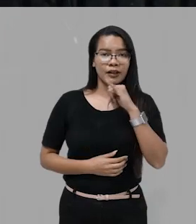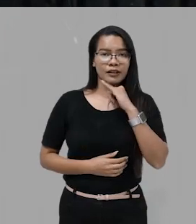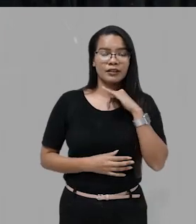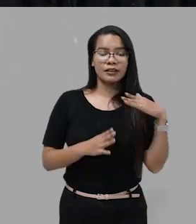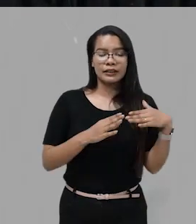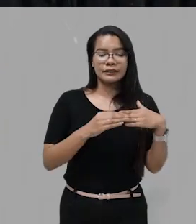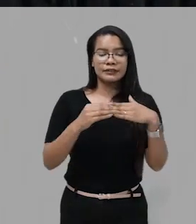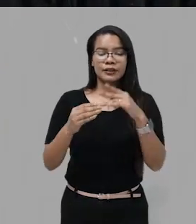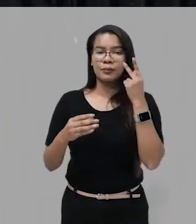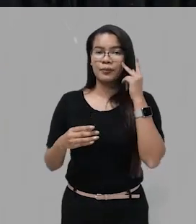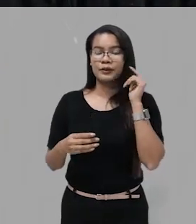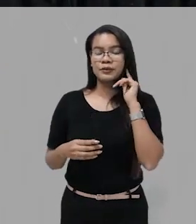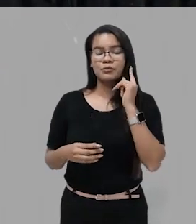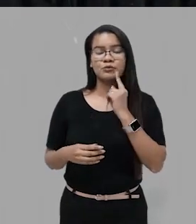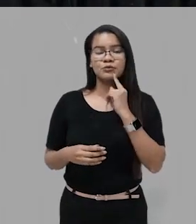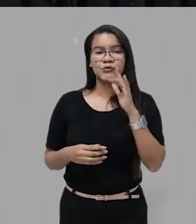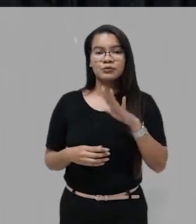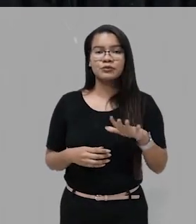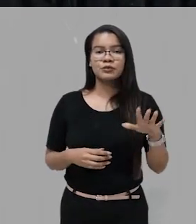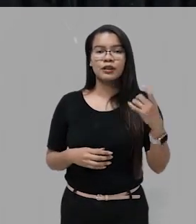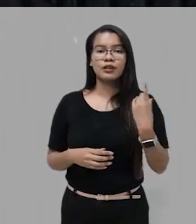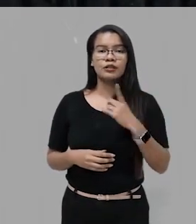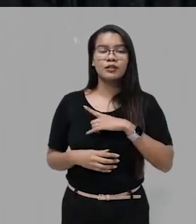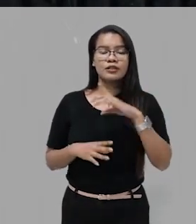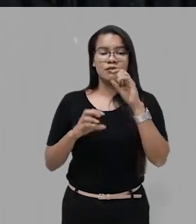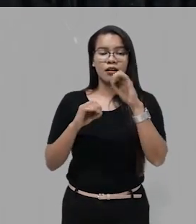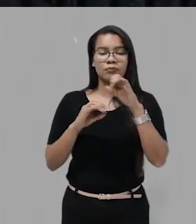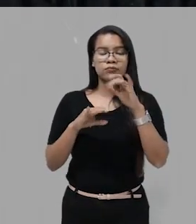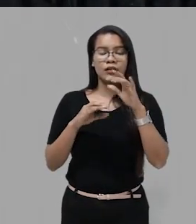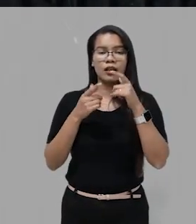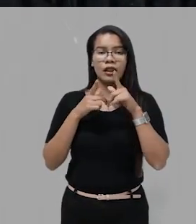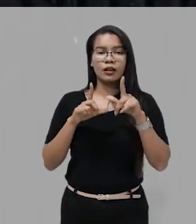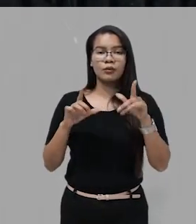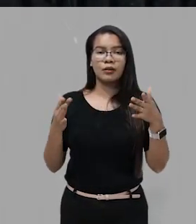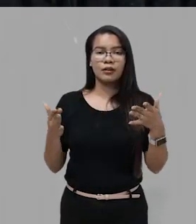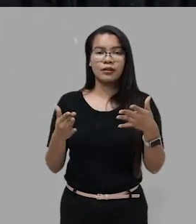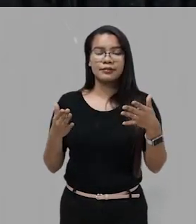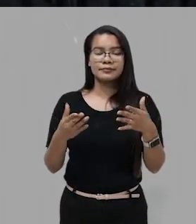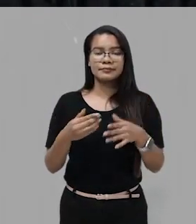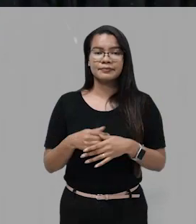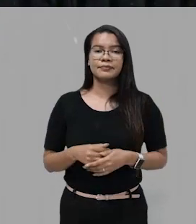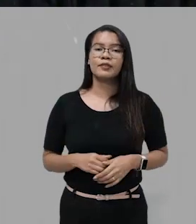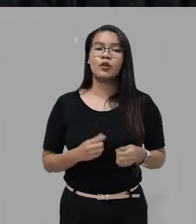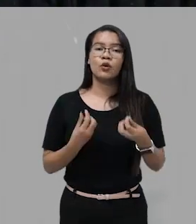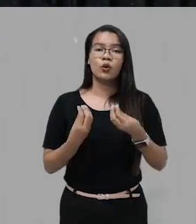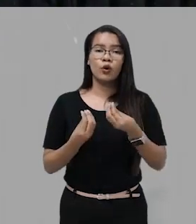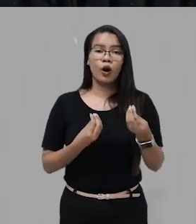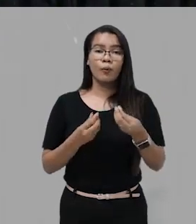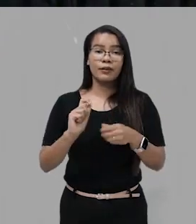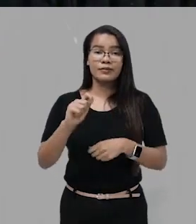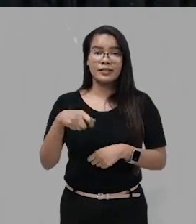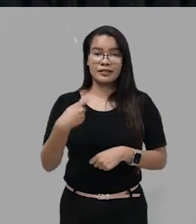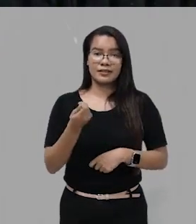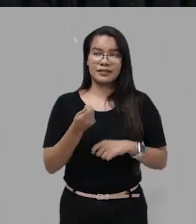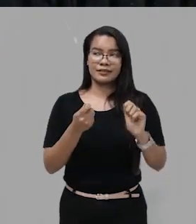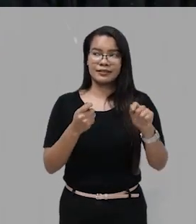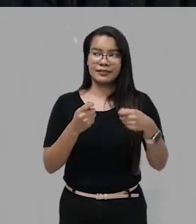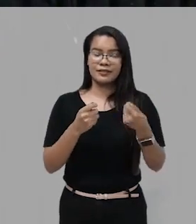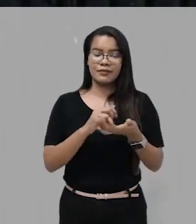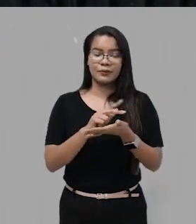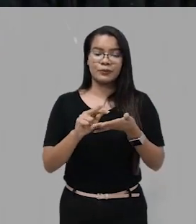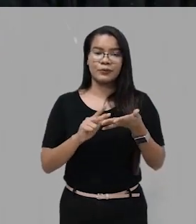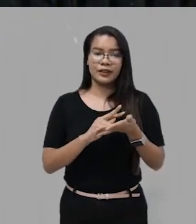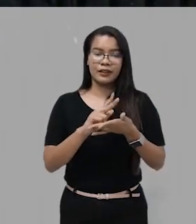para os surdos a nossa linguagem aqui, através dos gestos.